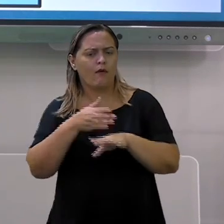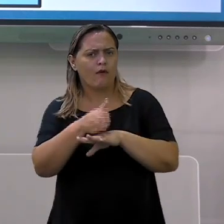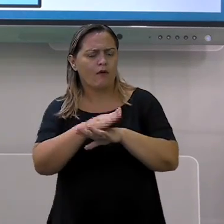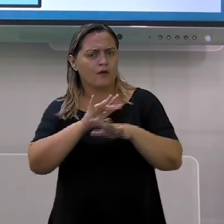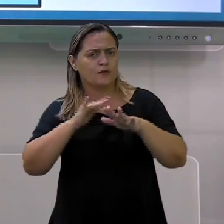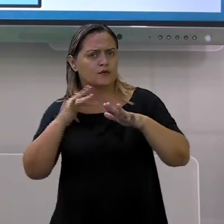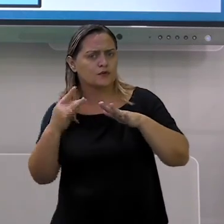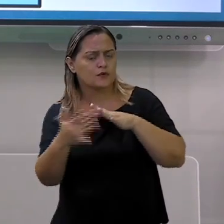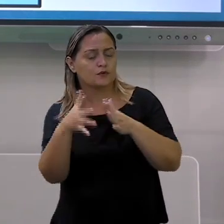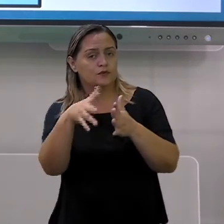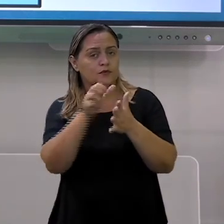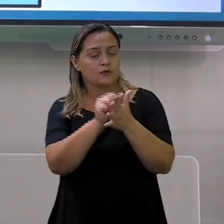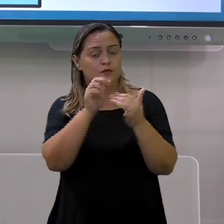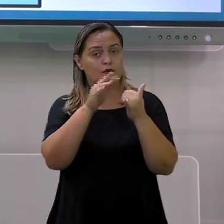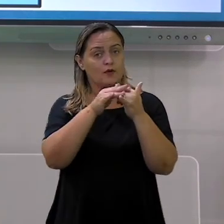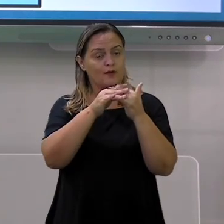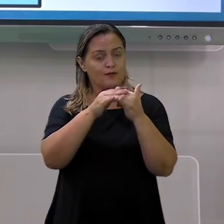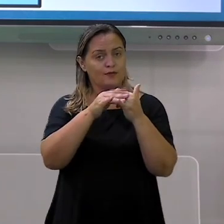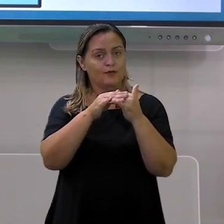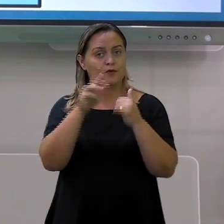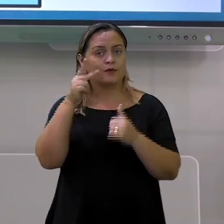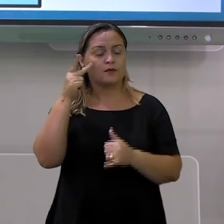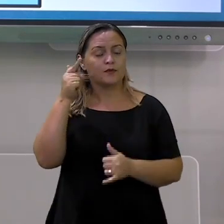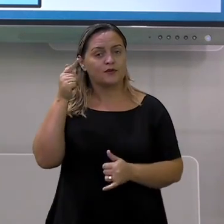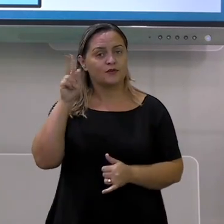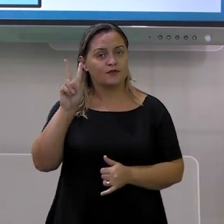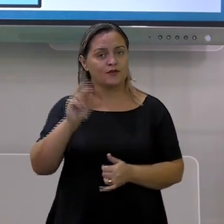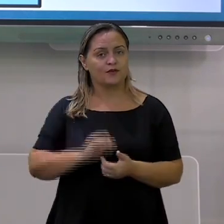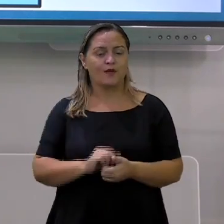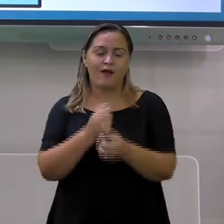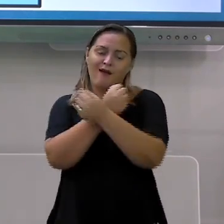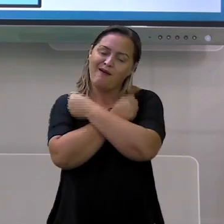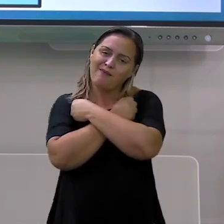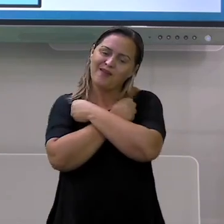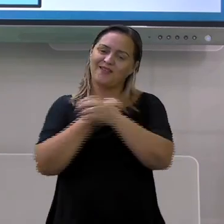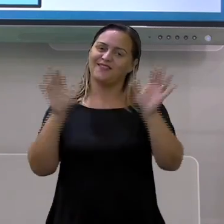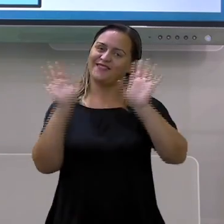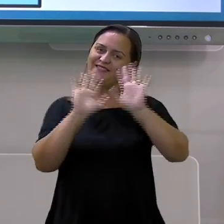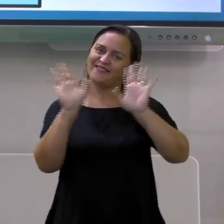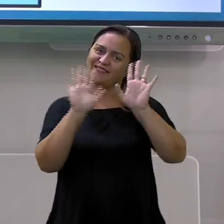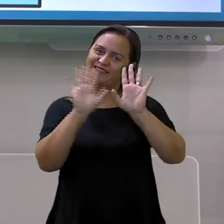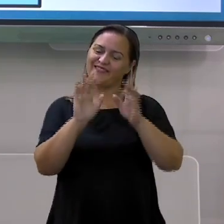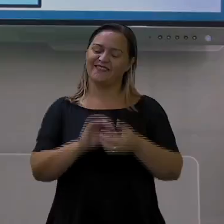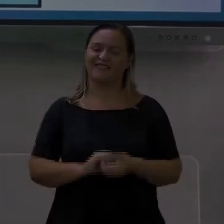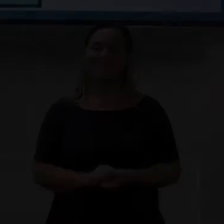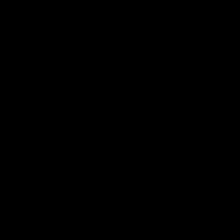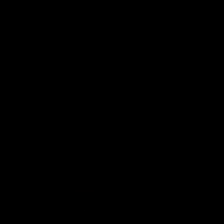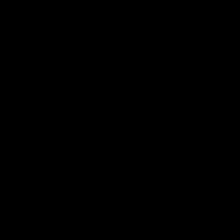sociais e inscreva no nosso canal do YouTube, SMED-GV. Um abraço e até a próxima.